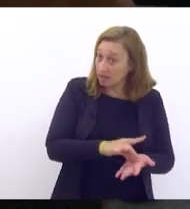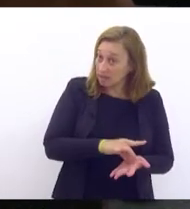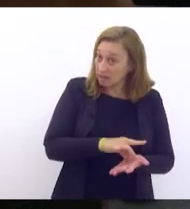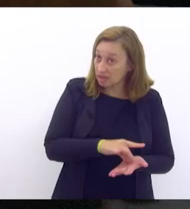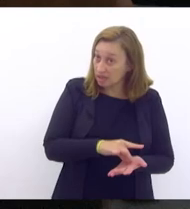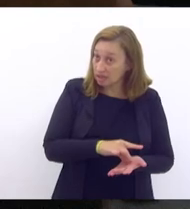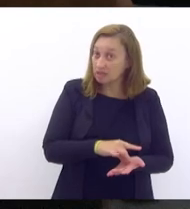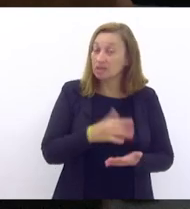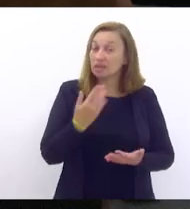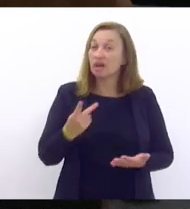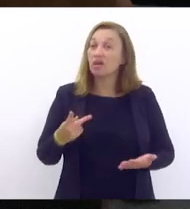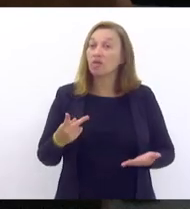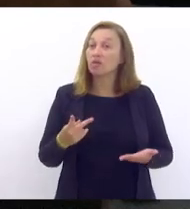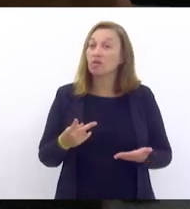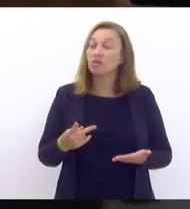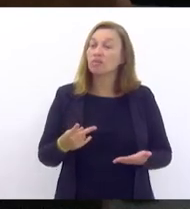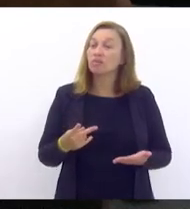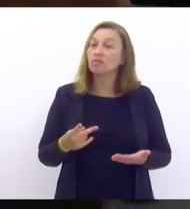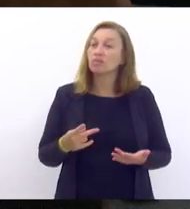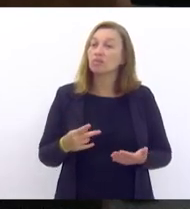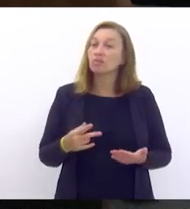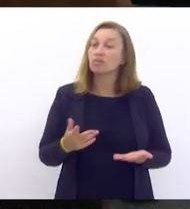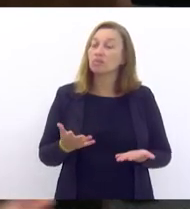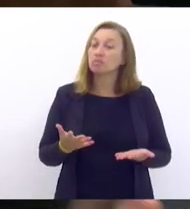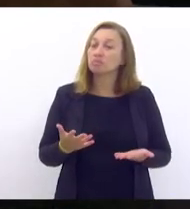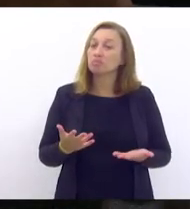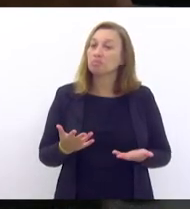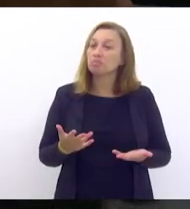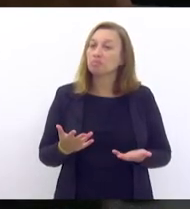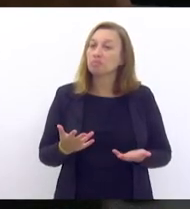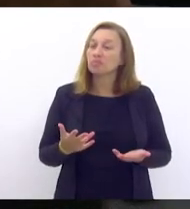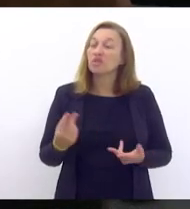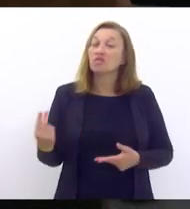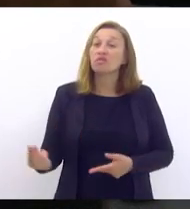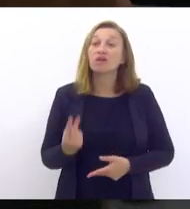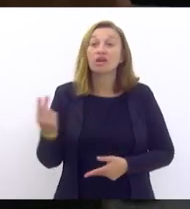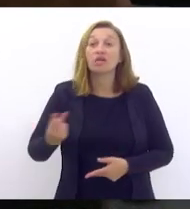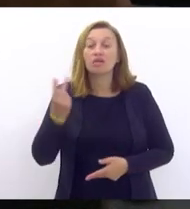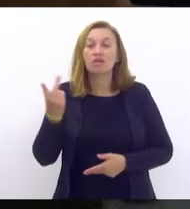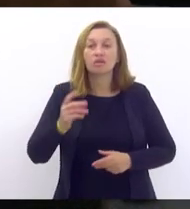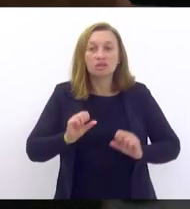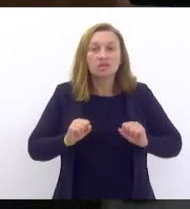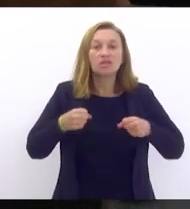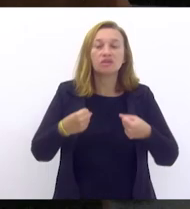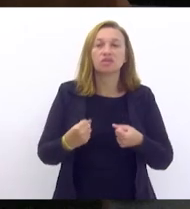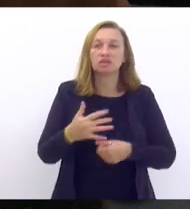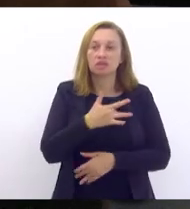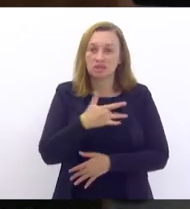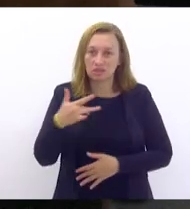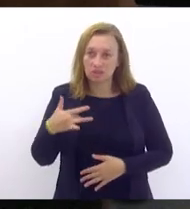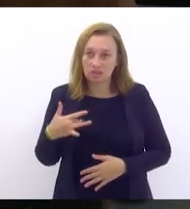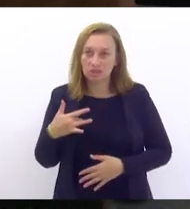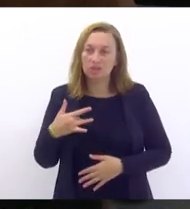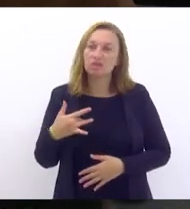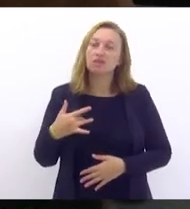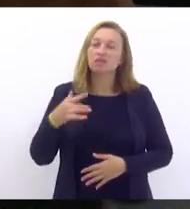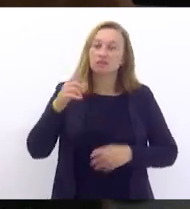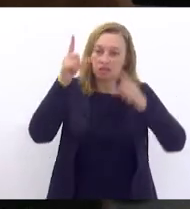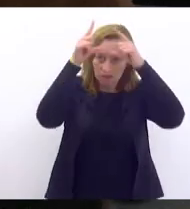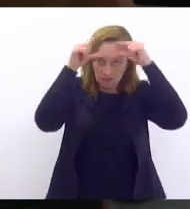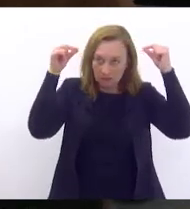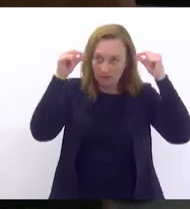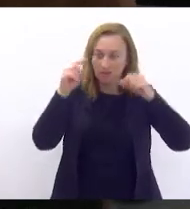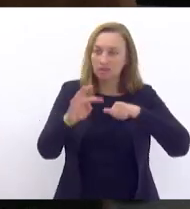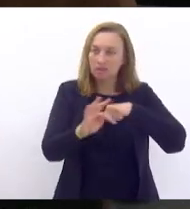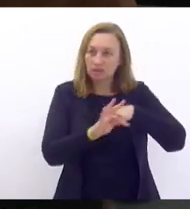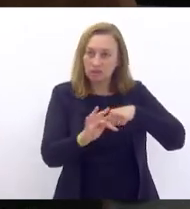se concretiza por conta de valorosas defensoras da saúde, das enfermeiras, dos técnicos